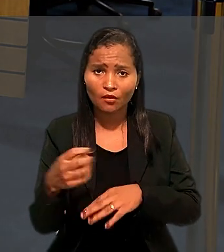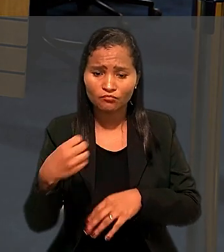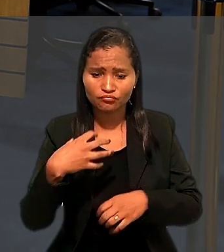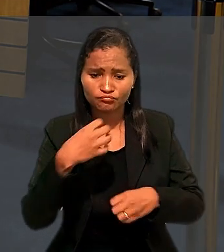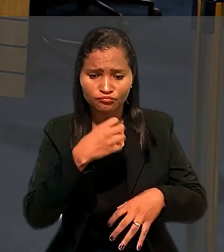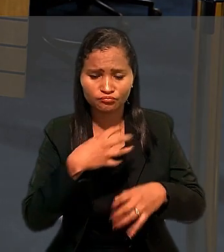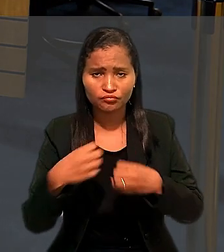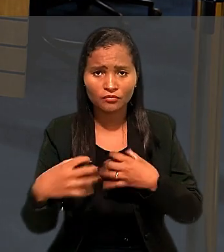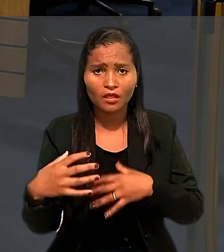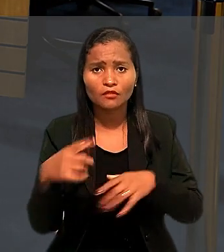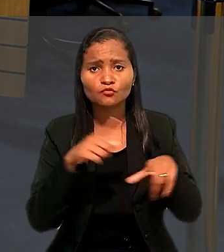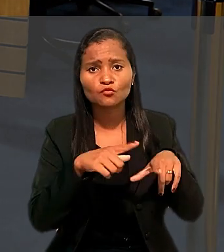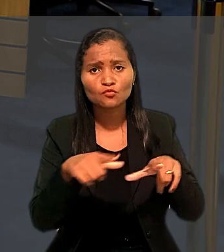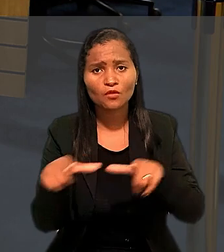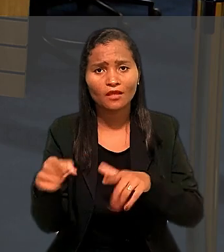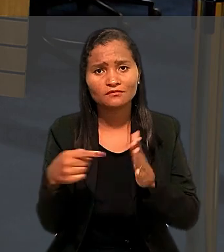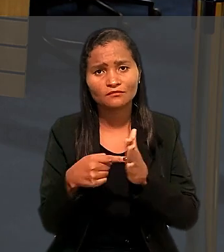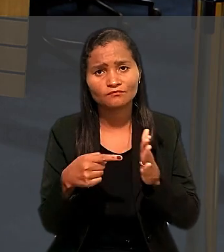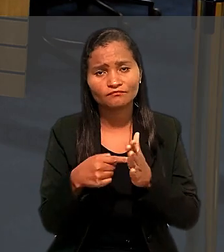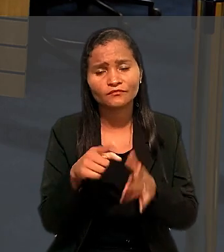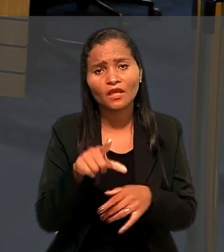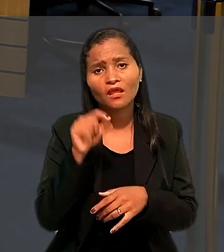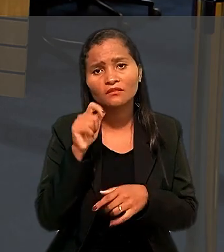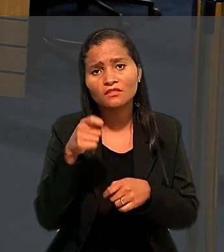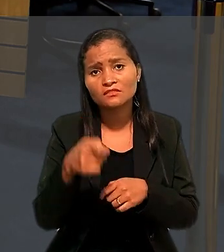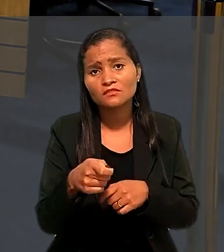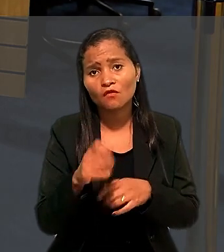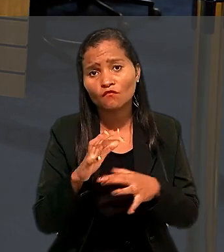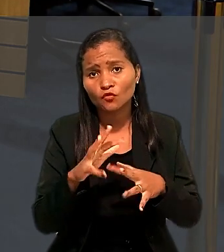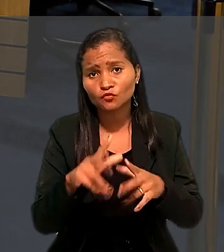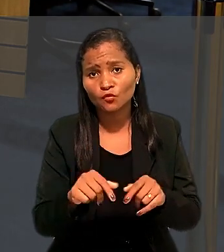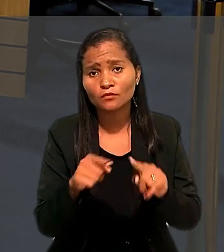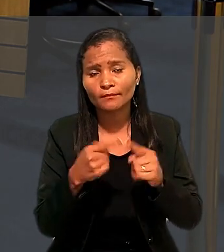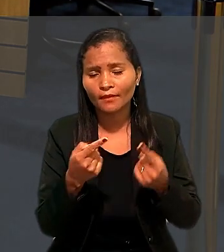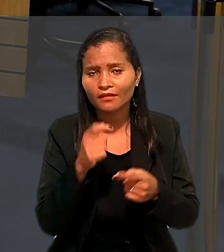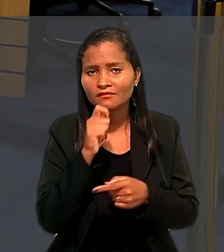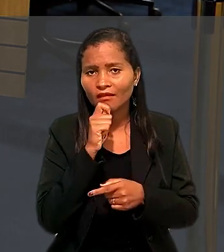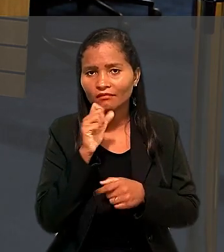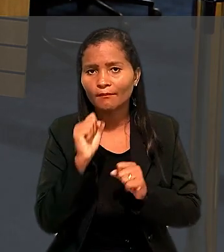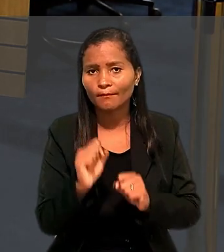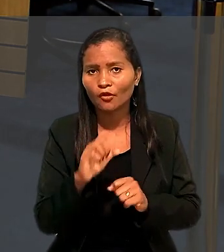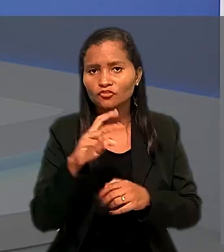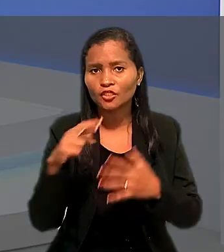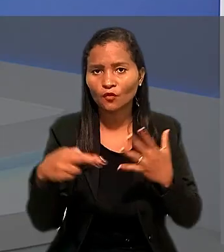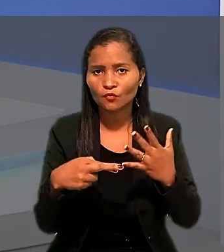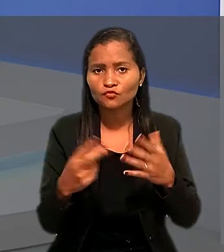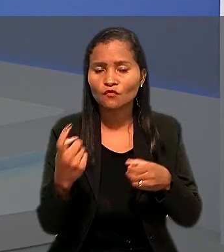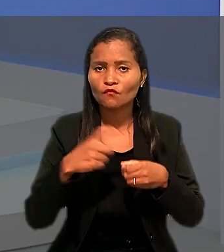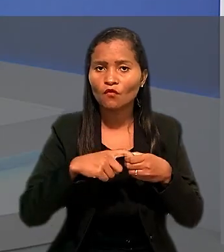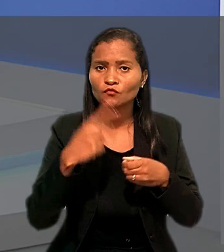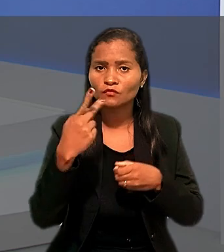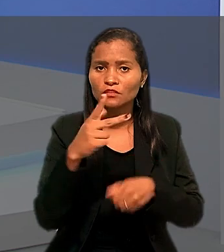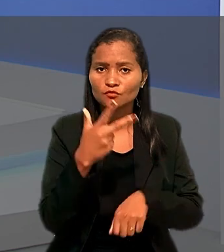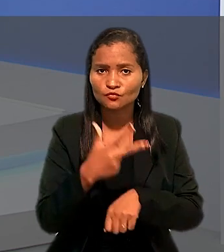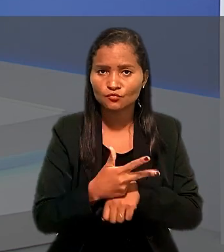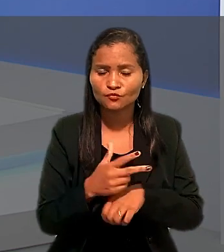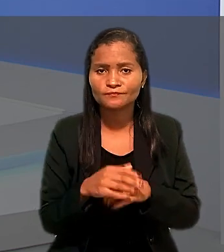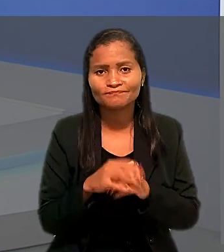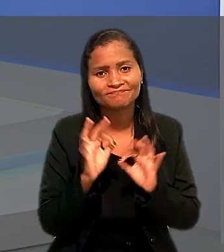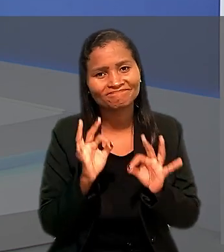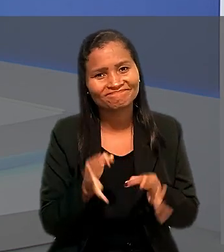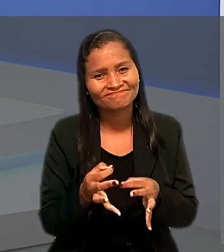nas unidades denunciadas. A decisão foi unânime, mas ainda cabe recurso. Volto com vocês aí no